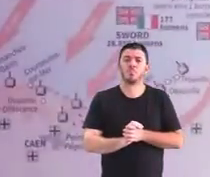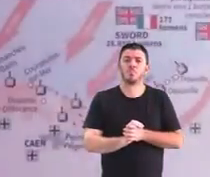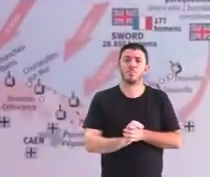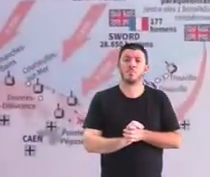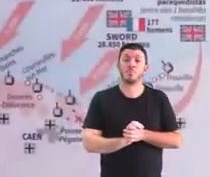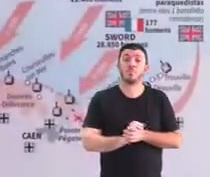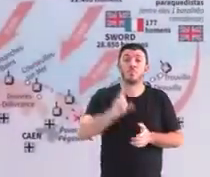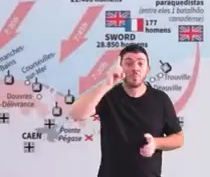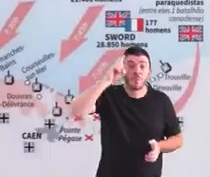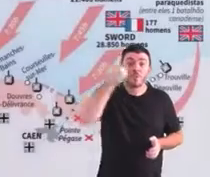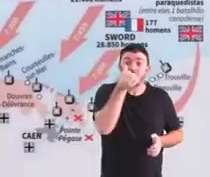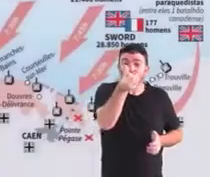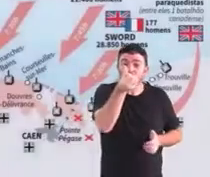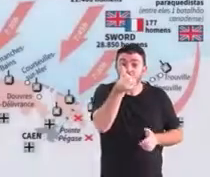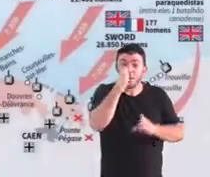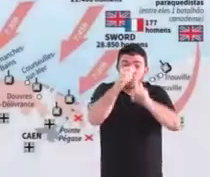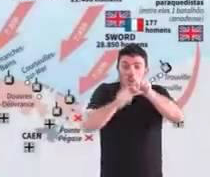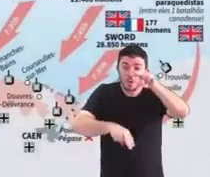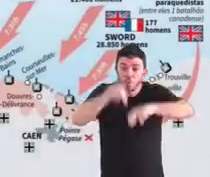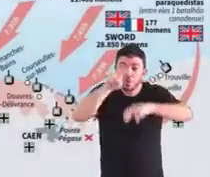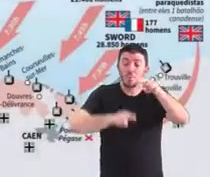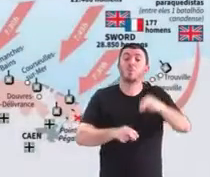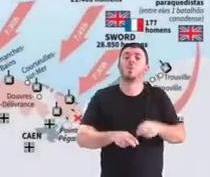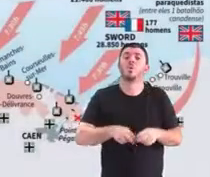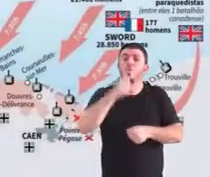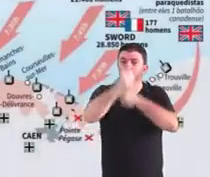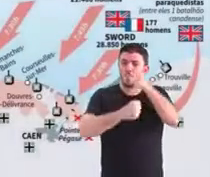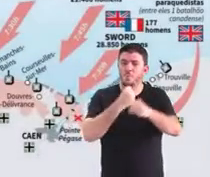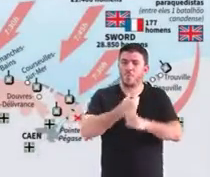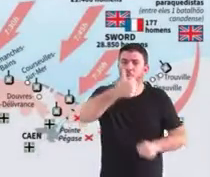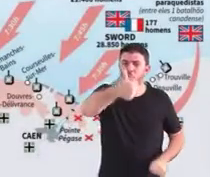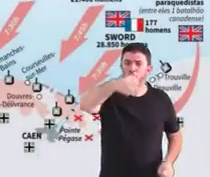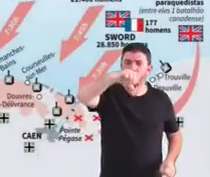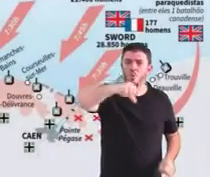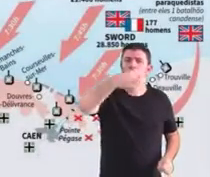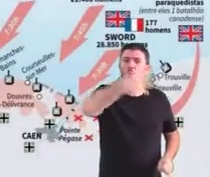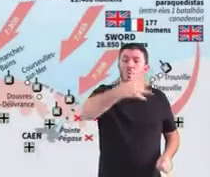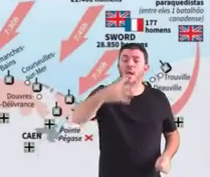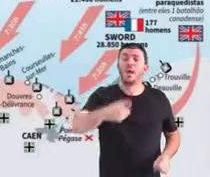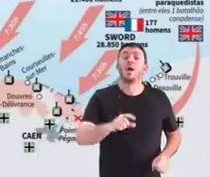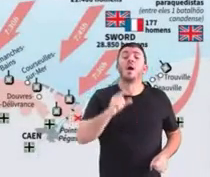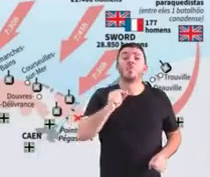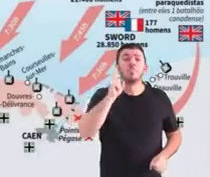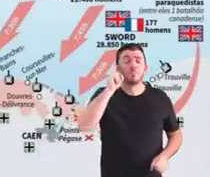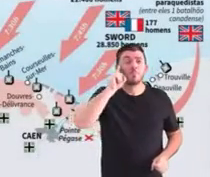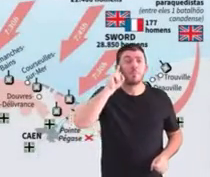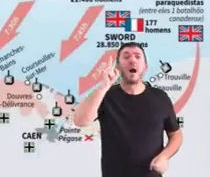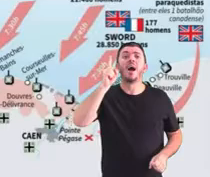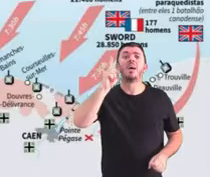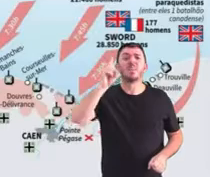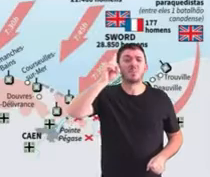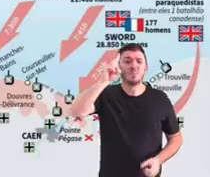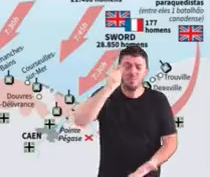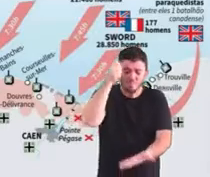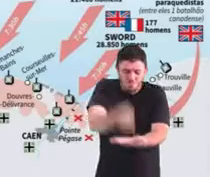O dia 6 de junho de 1944 ficou conhecido como Dia D, o dia